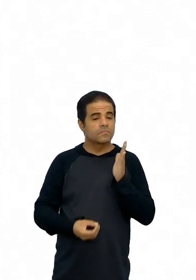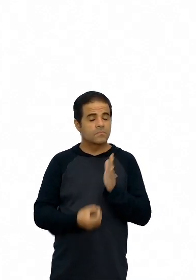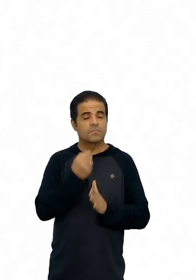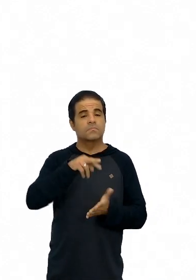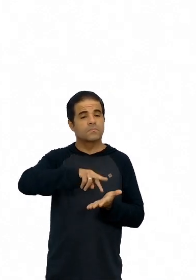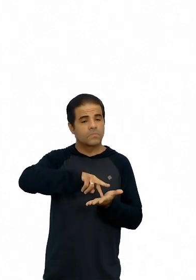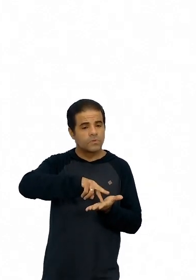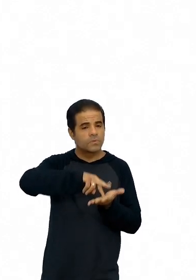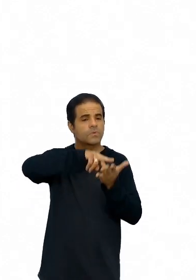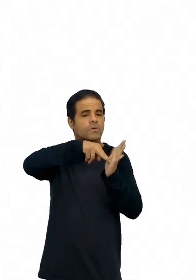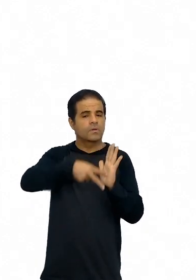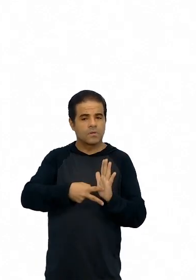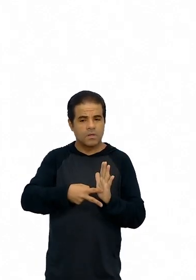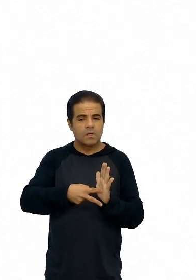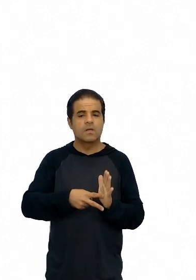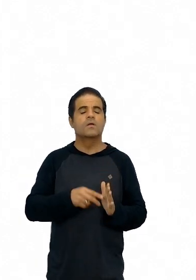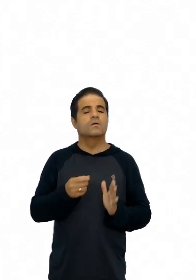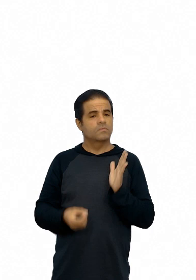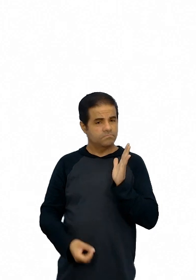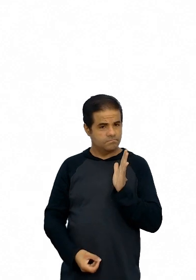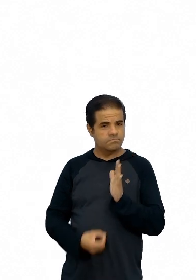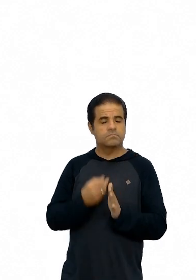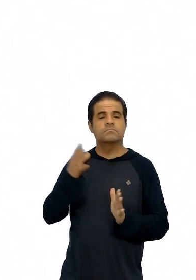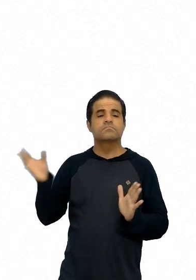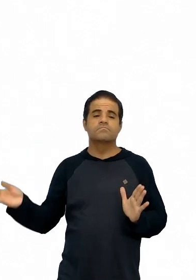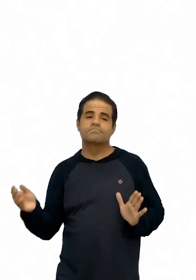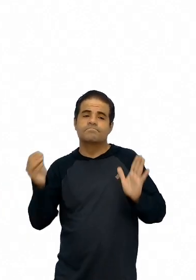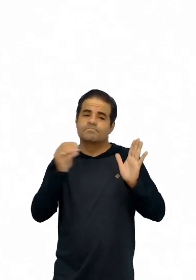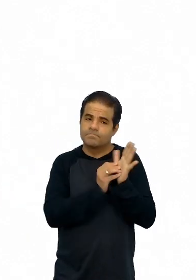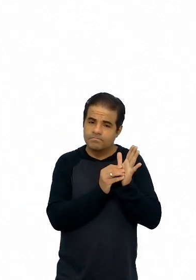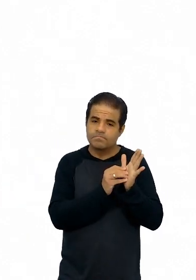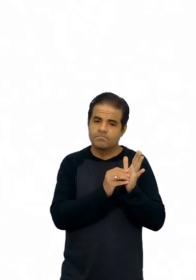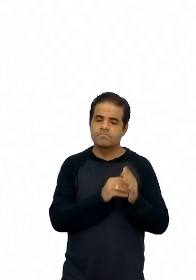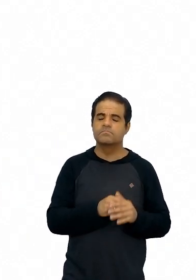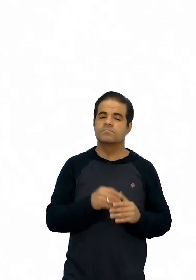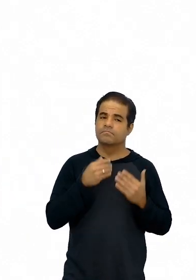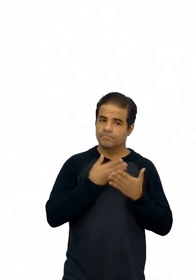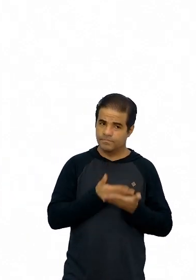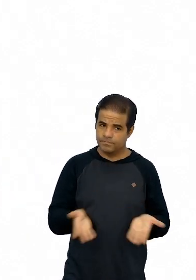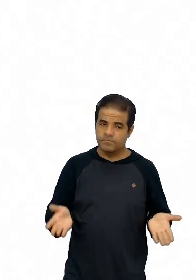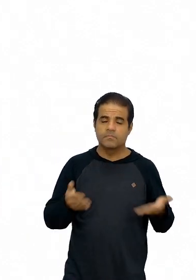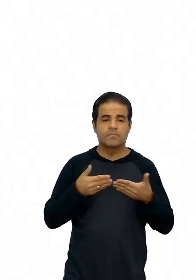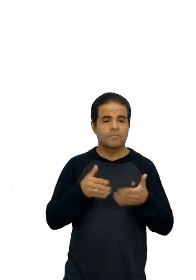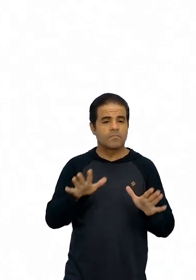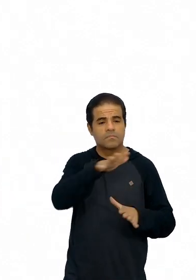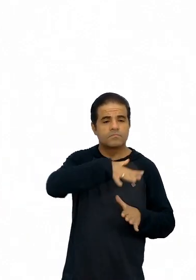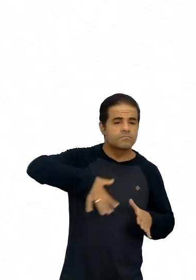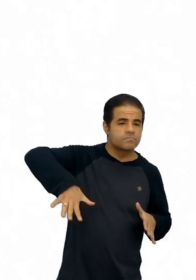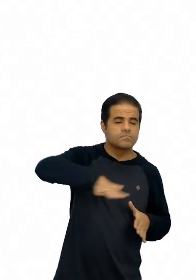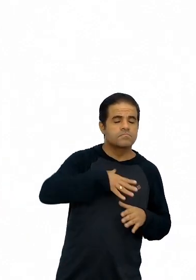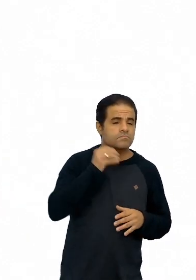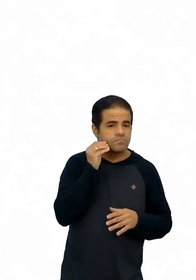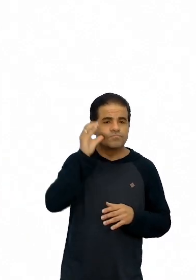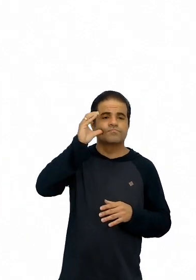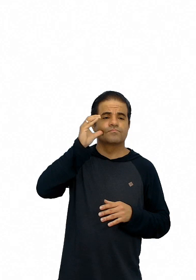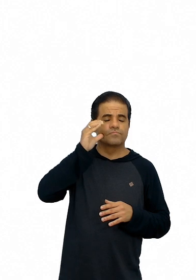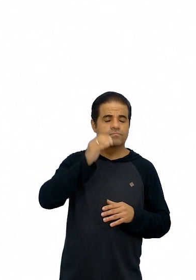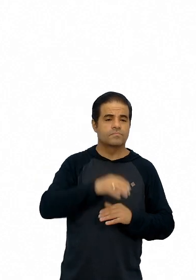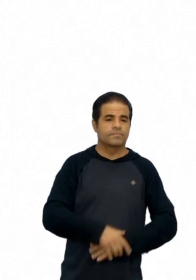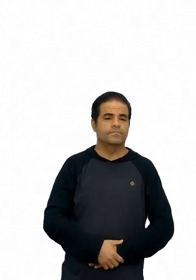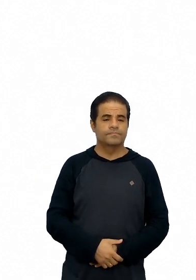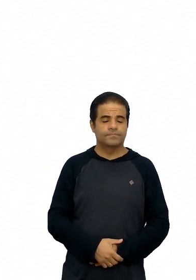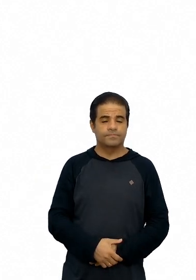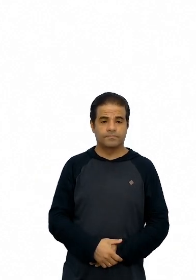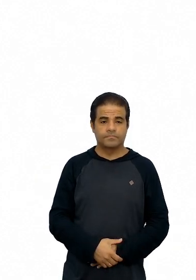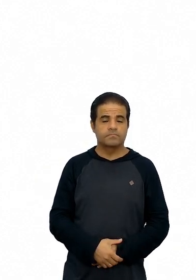ângulo, tá? E aí isso faz com que, né, abranja, né, o conhecimento deles,